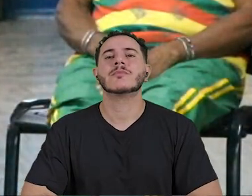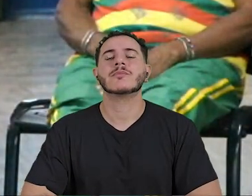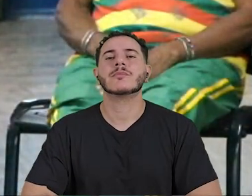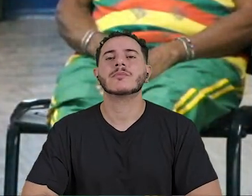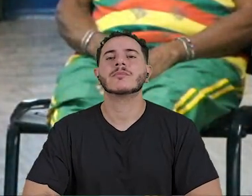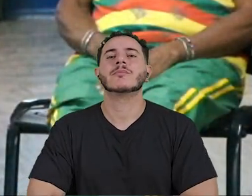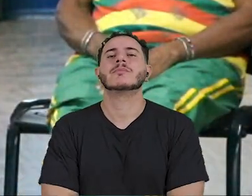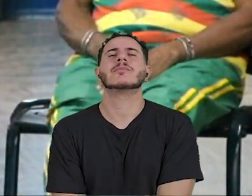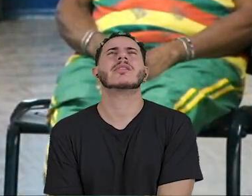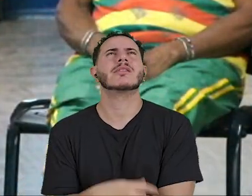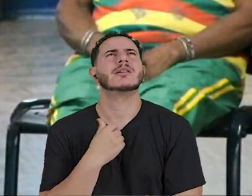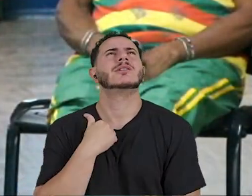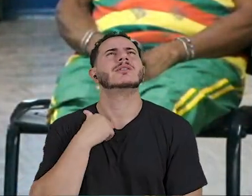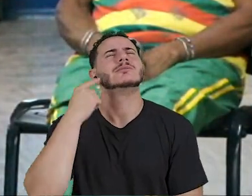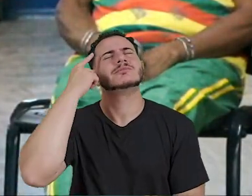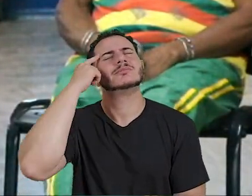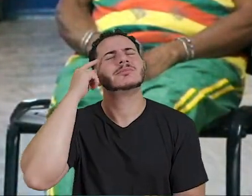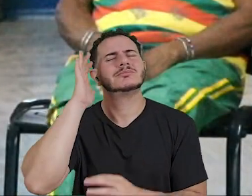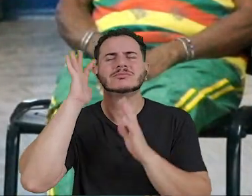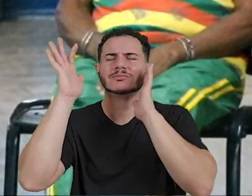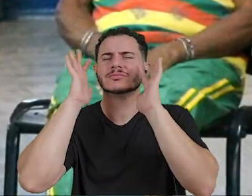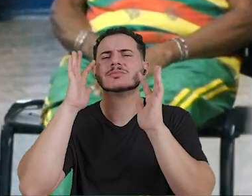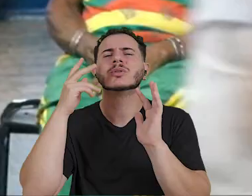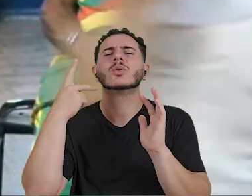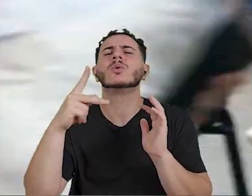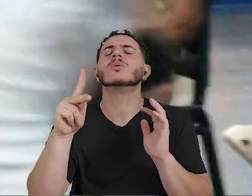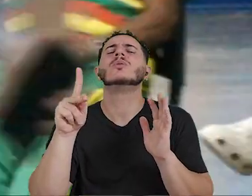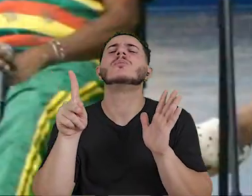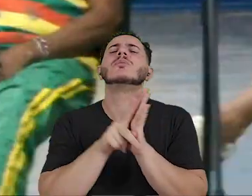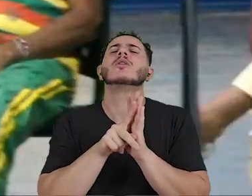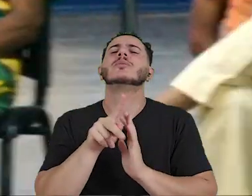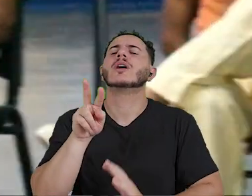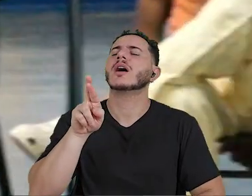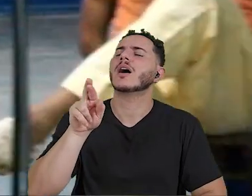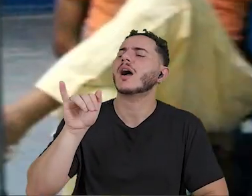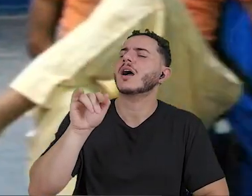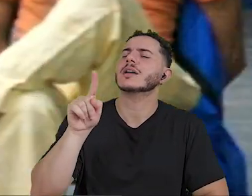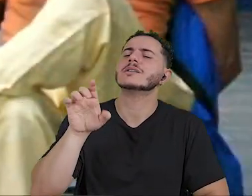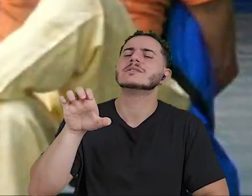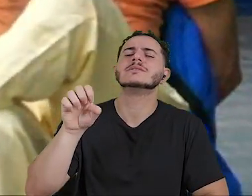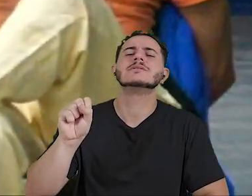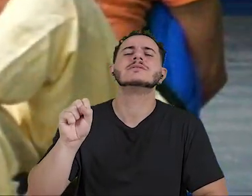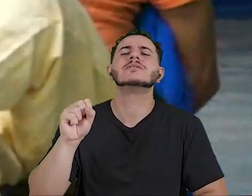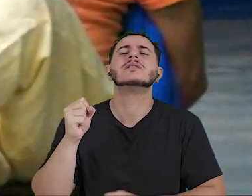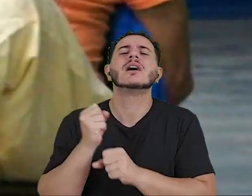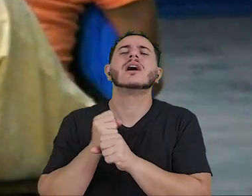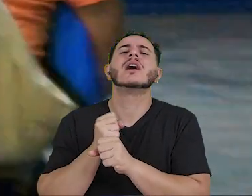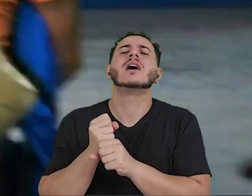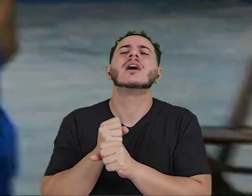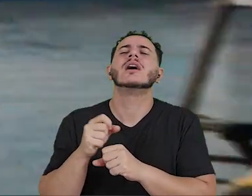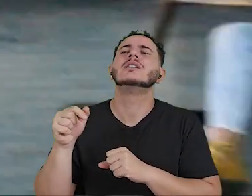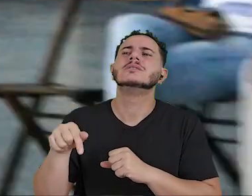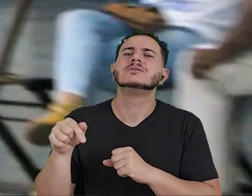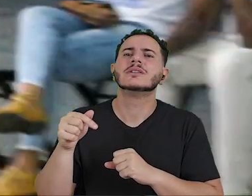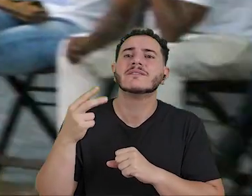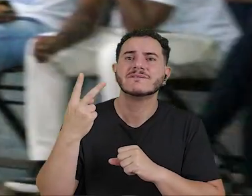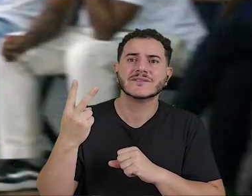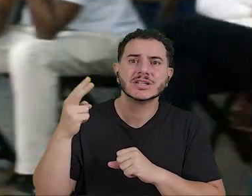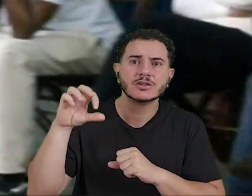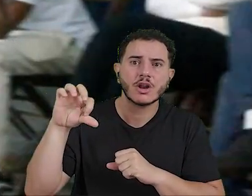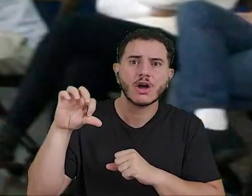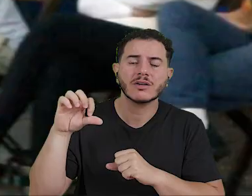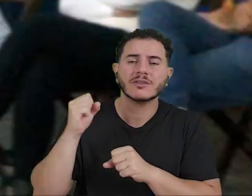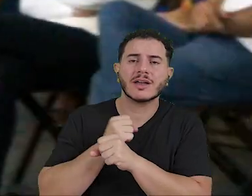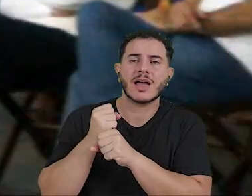Eu tô com uma pergunta aqui na minha cabeça. Quantos anos os Raízes vai fazer esse ano? Queria saber o que eu estava pensando aqui na cabeça. 29.